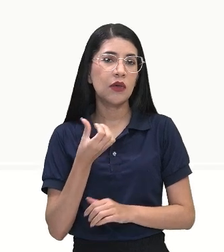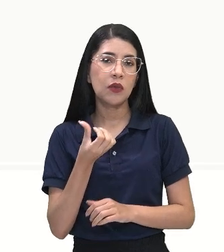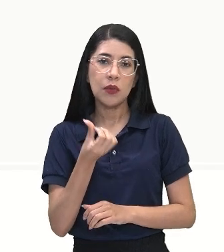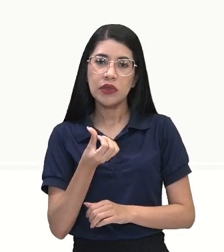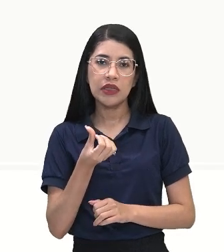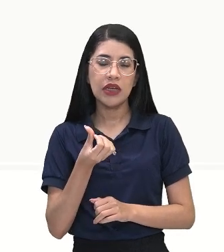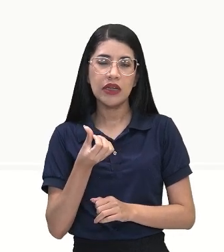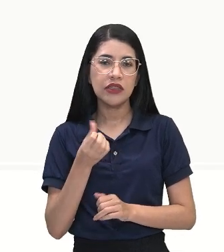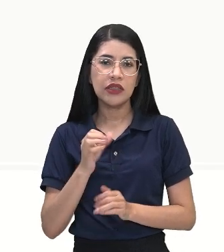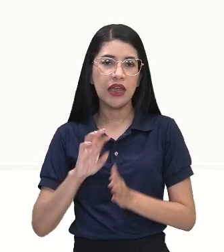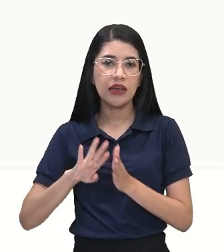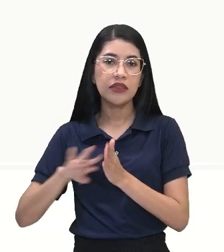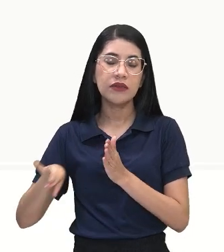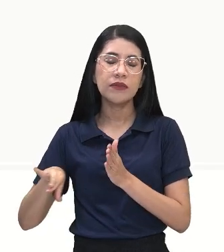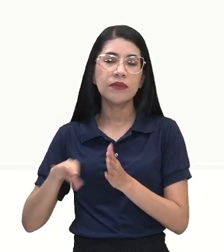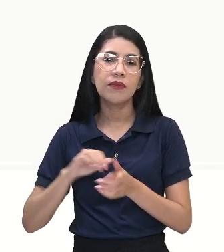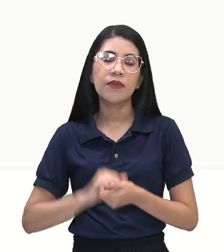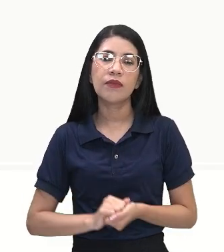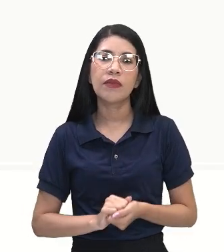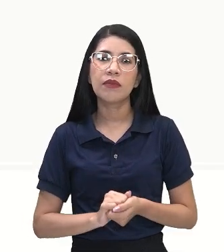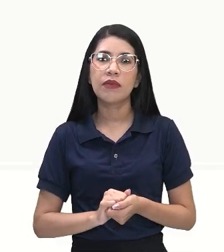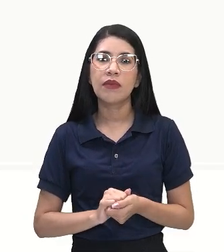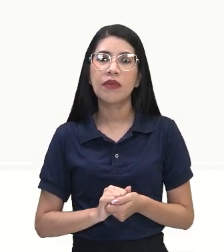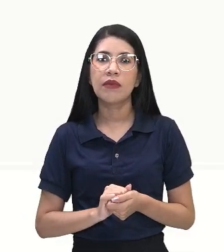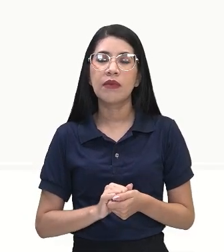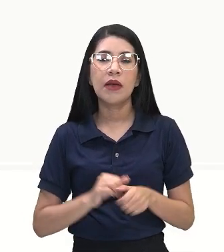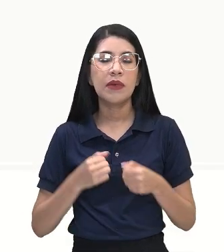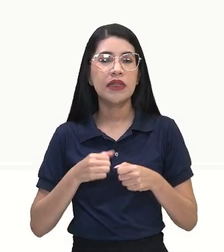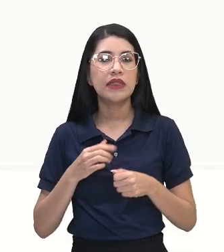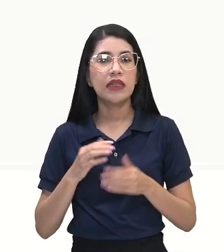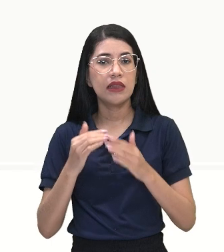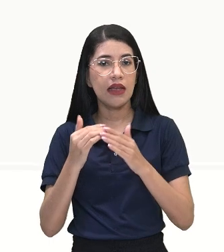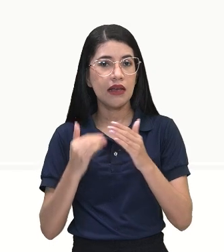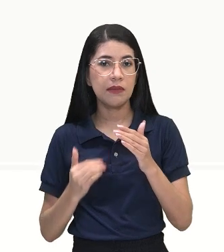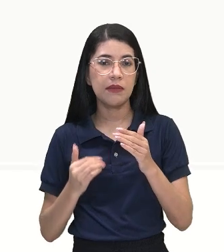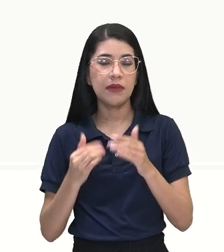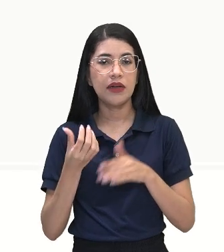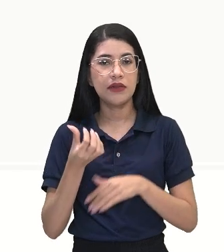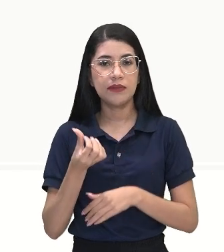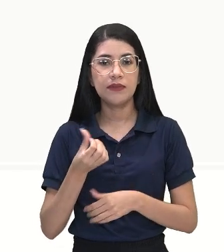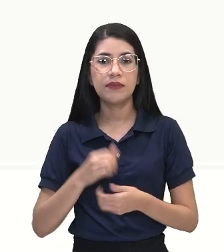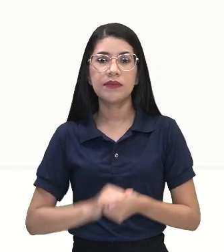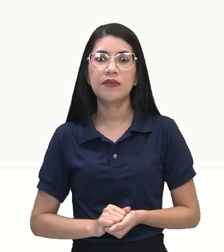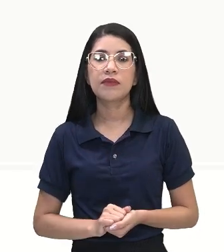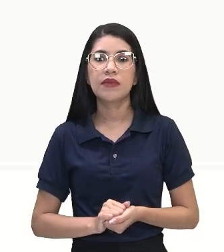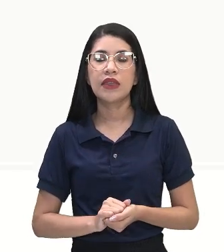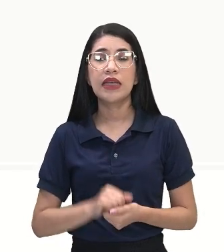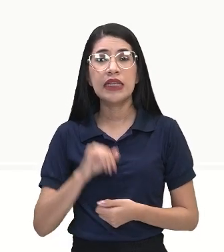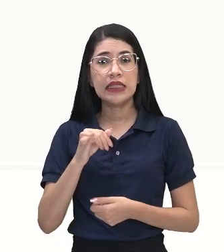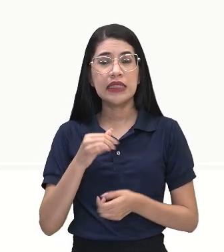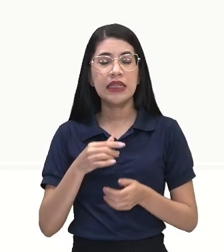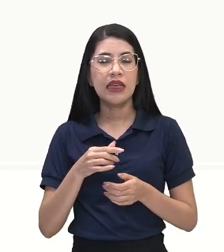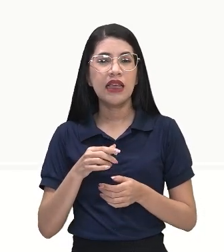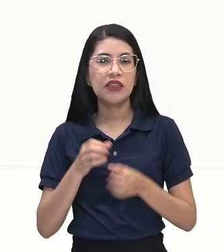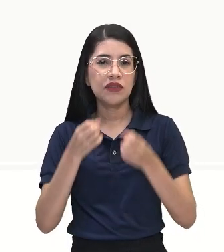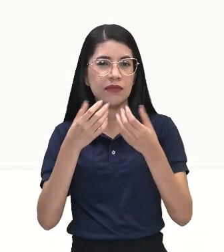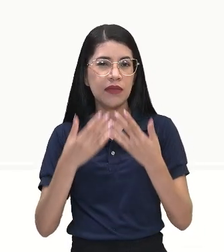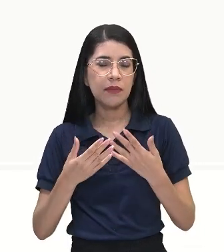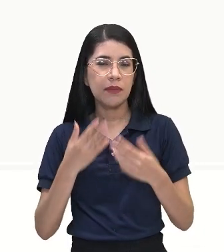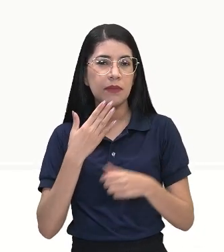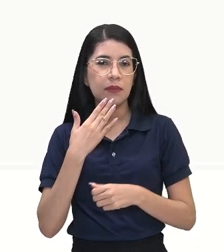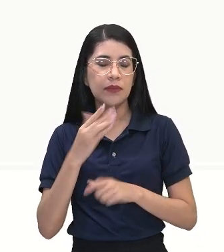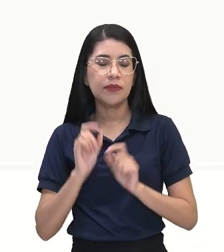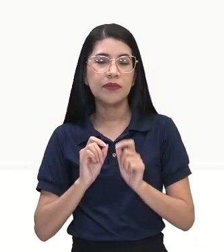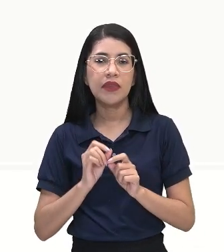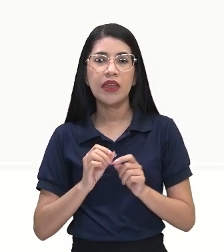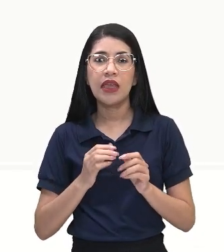na contagem, tá? Porque eu quero números menores, veja. Se ele tivesse dito menores ou iguais,